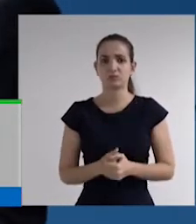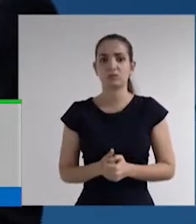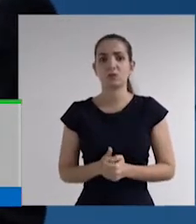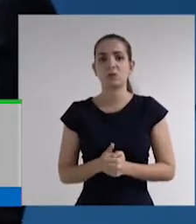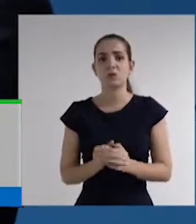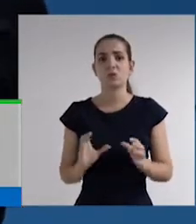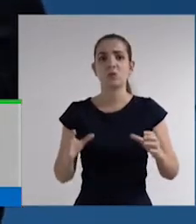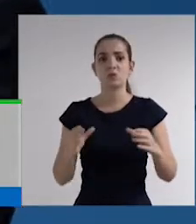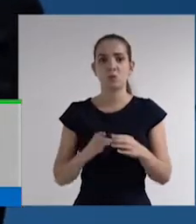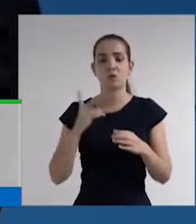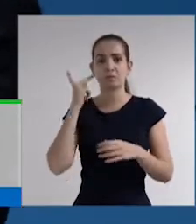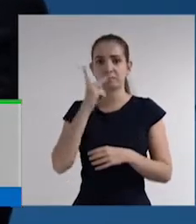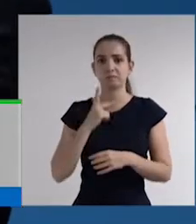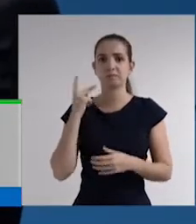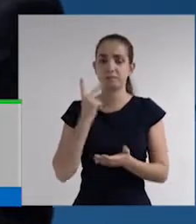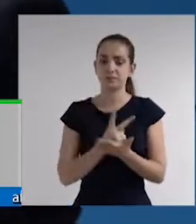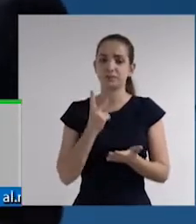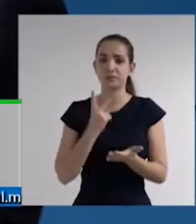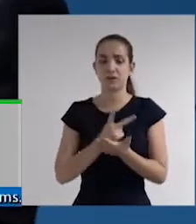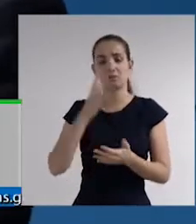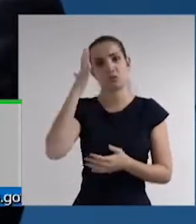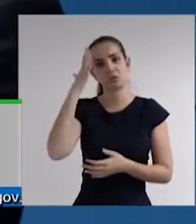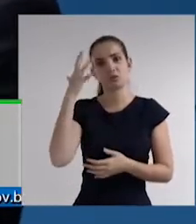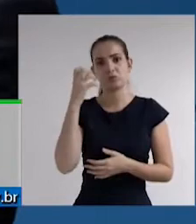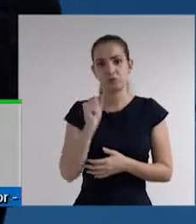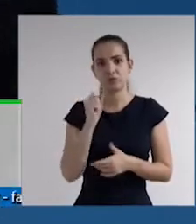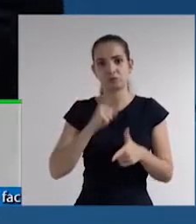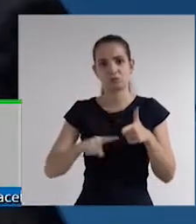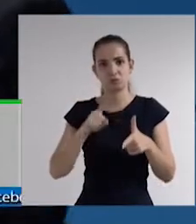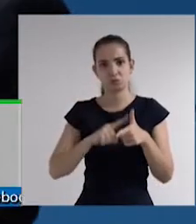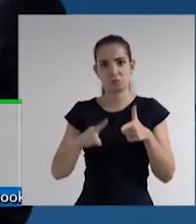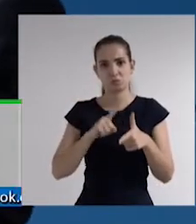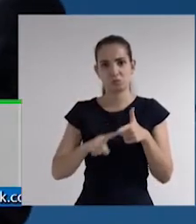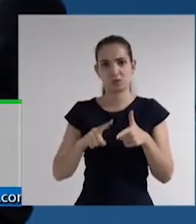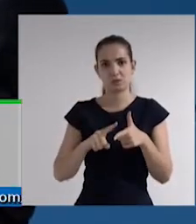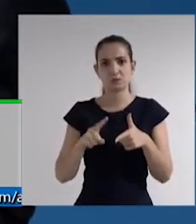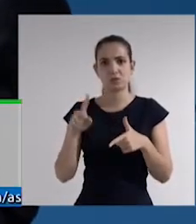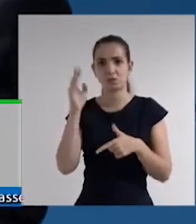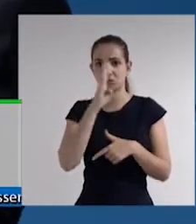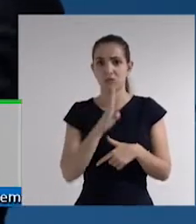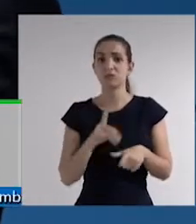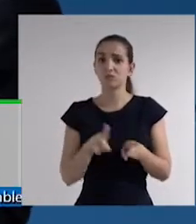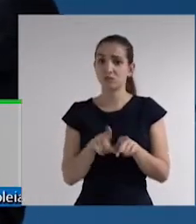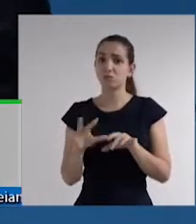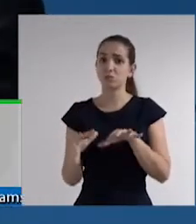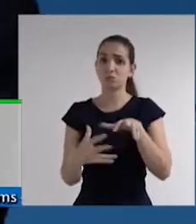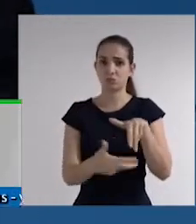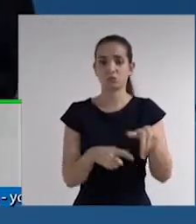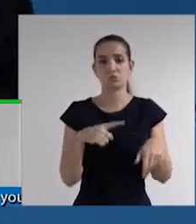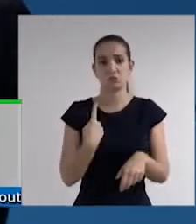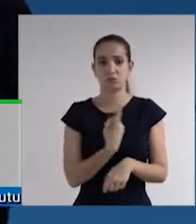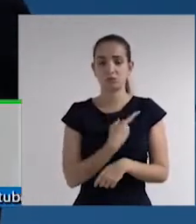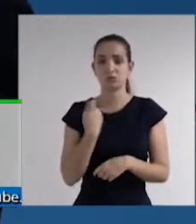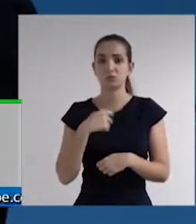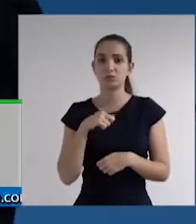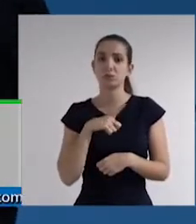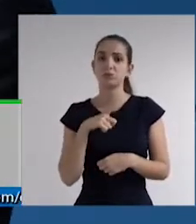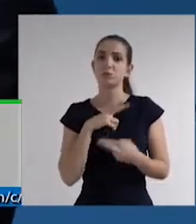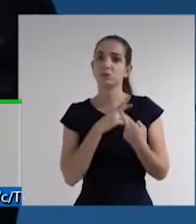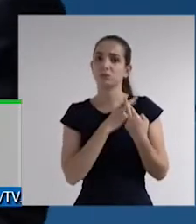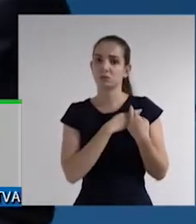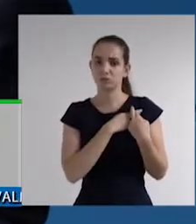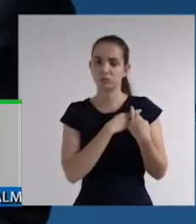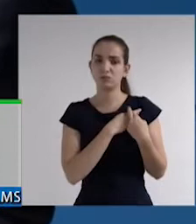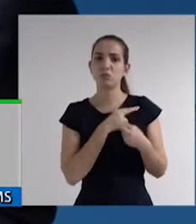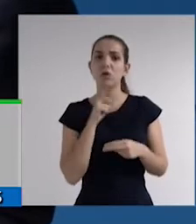classe política sempre foi a solução dos problemas, não só no Brasil, mas no mundo inteiro. Precisamos ter responsabilidade.